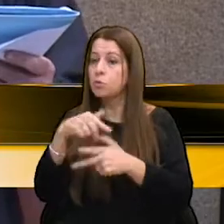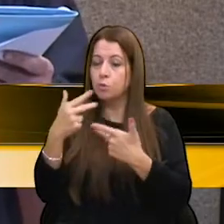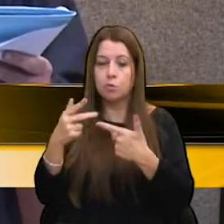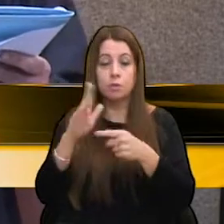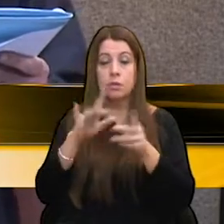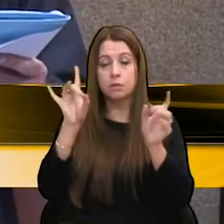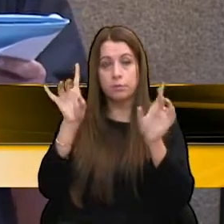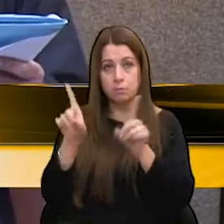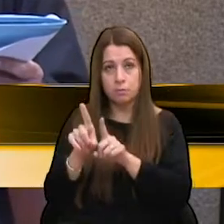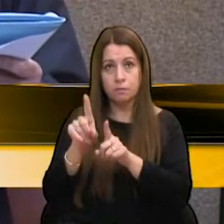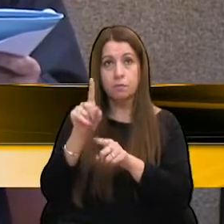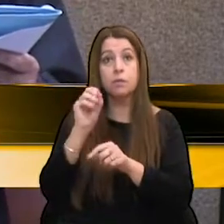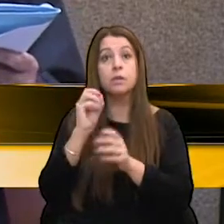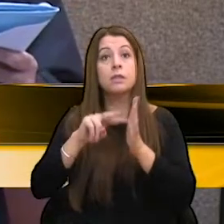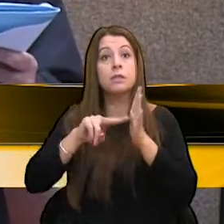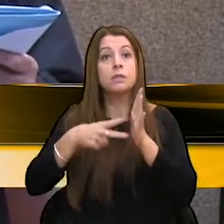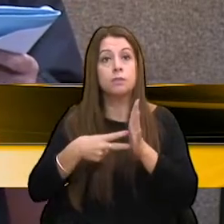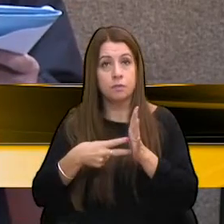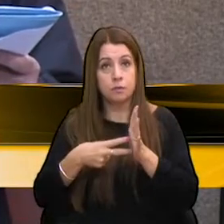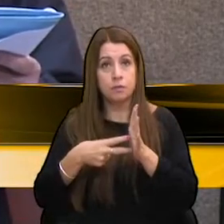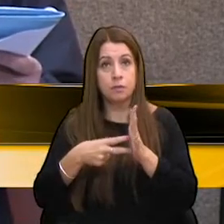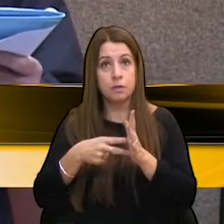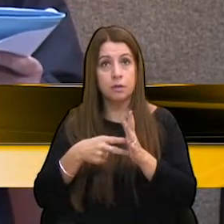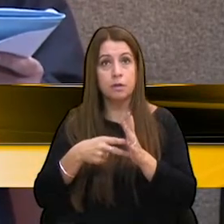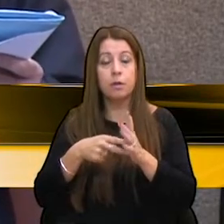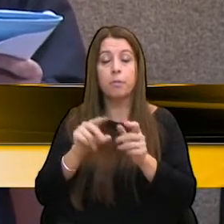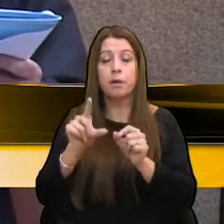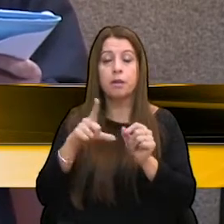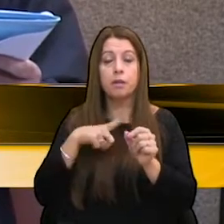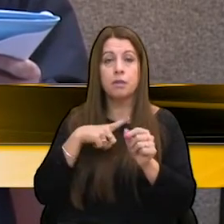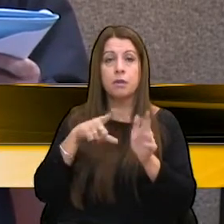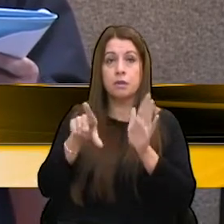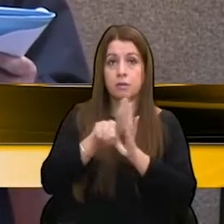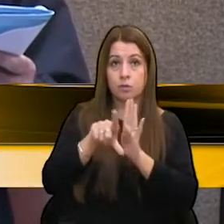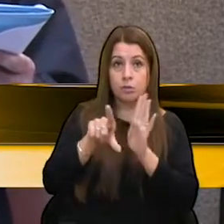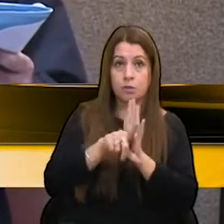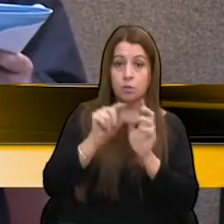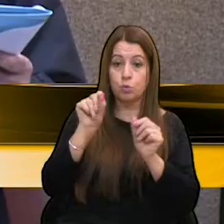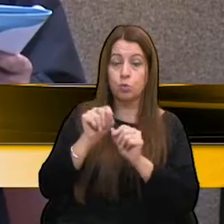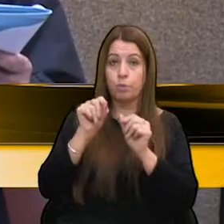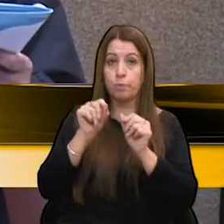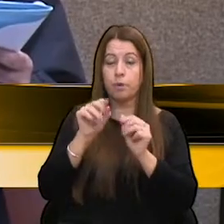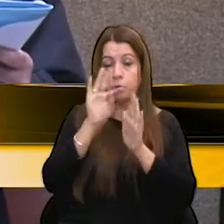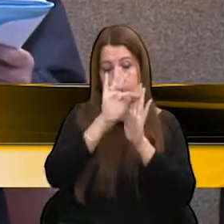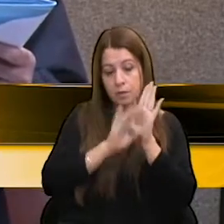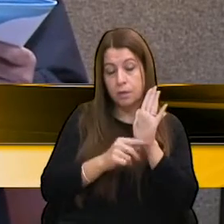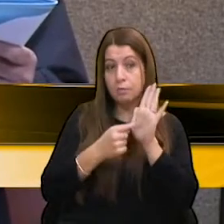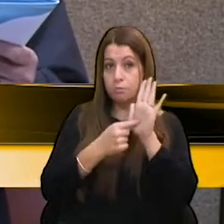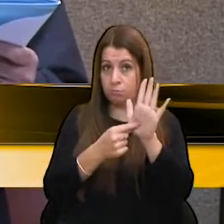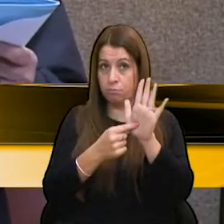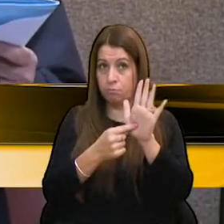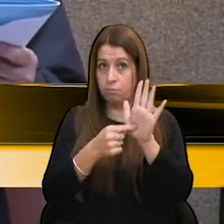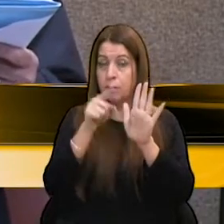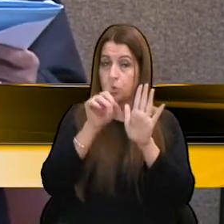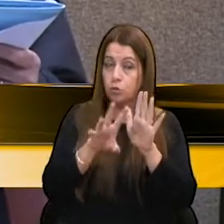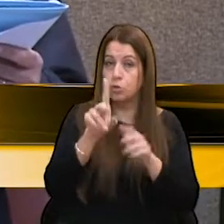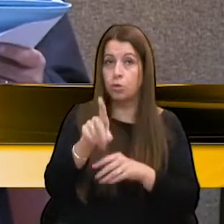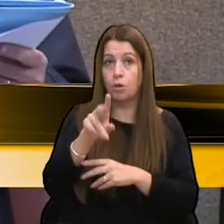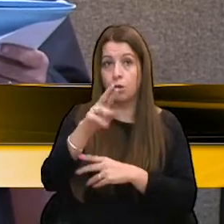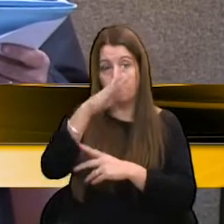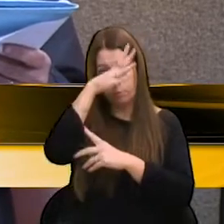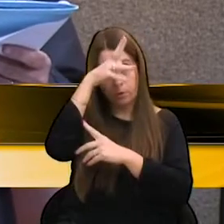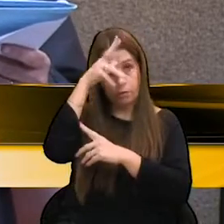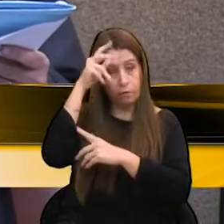especiais. Ou seja, para criar legislação que trate de matéria acima citada, somente o chefe